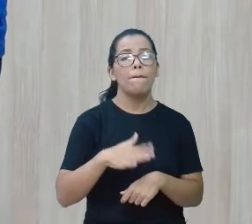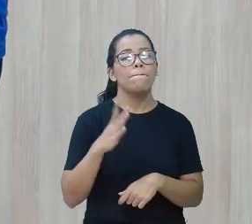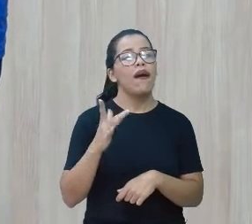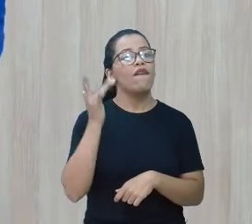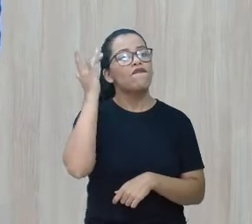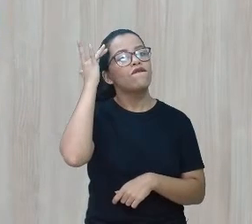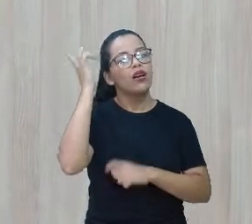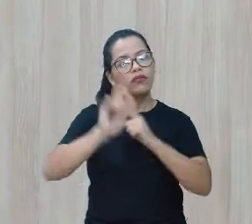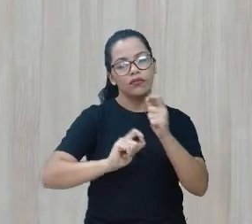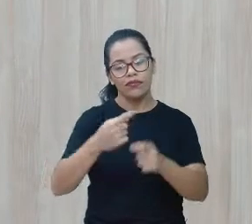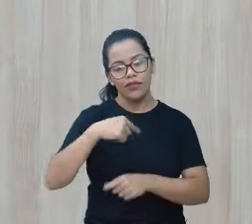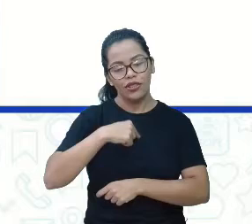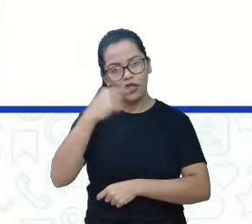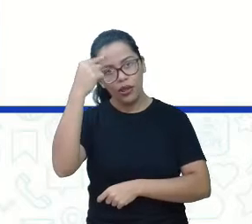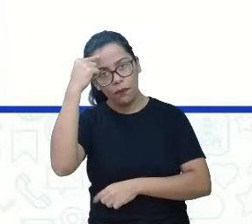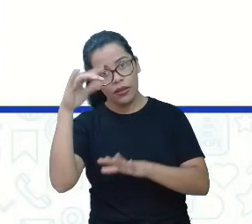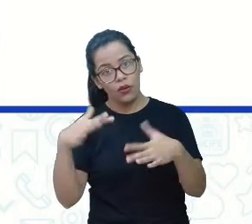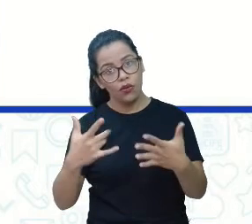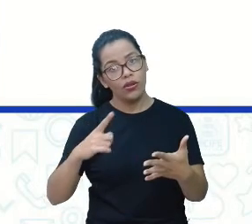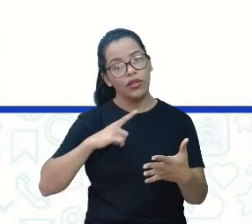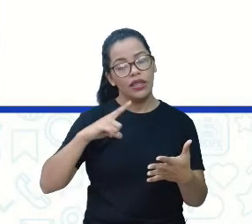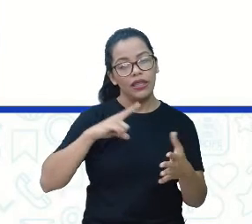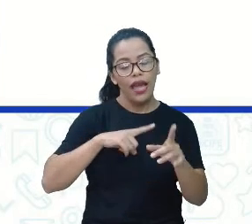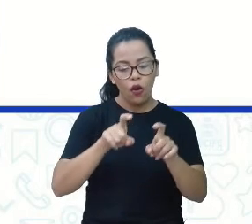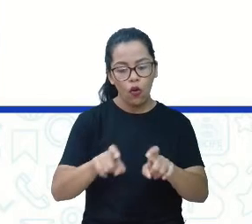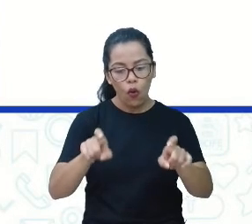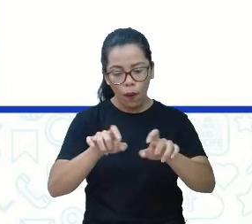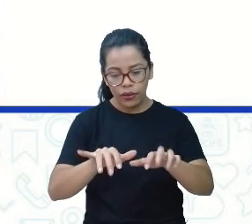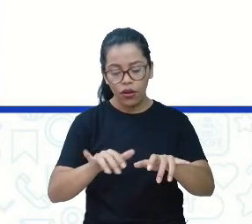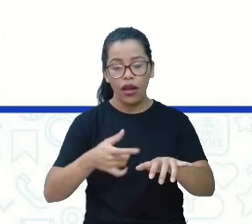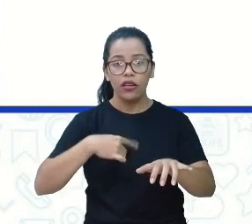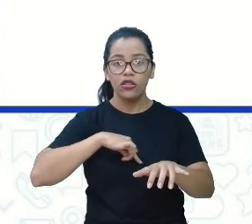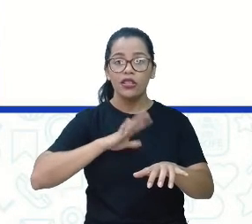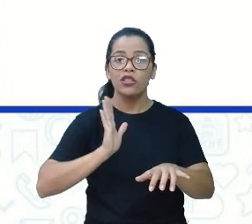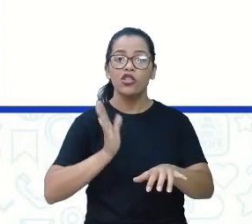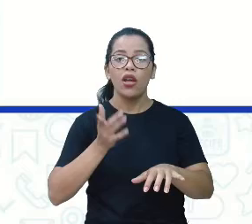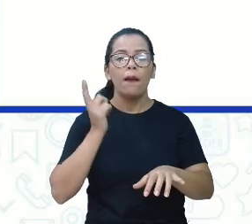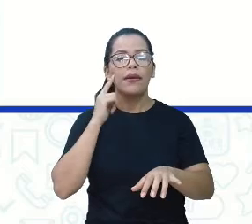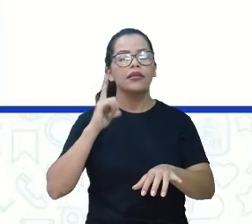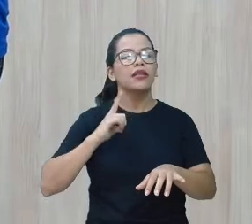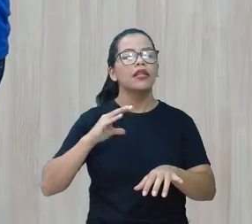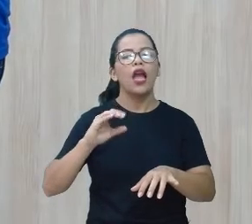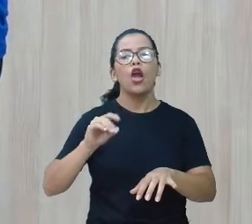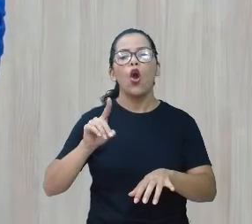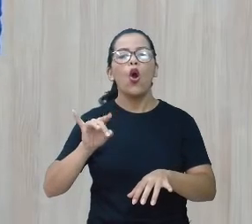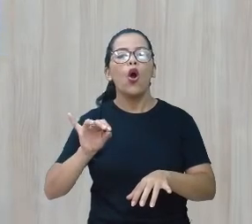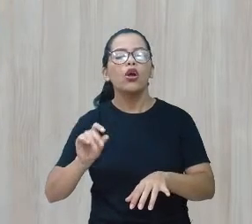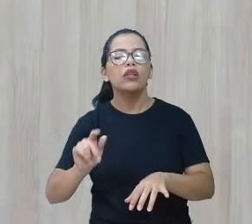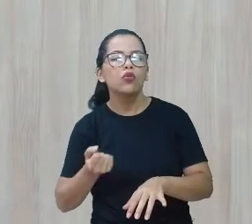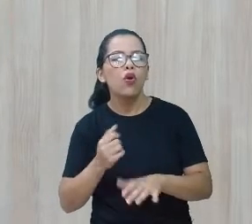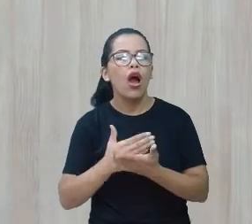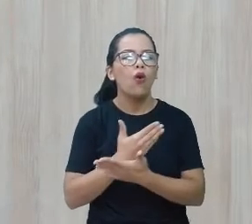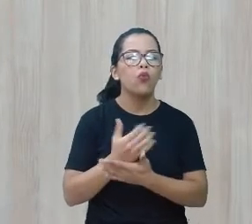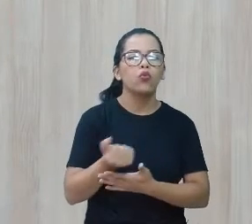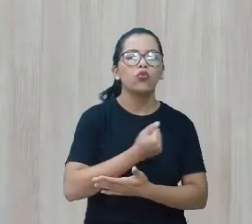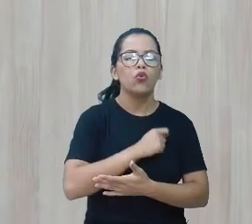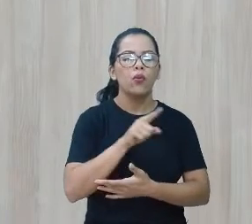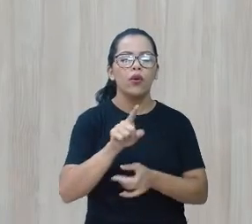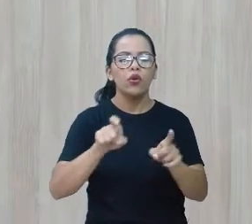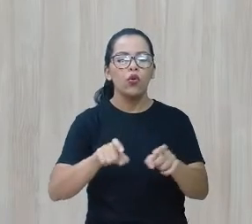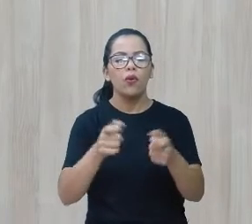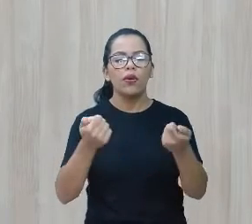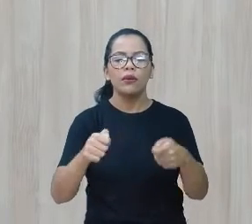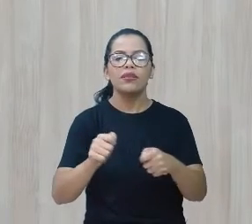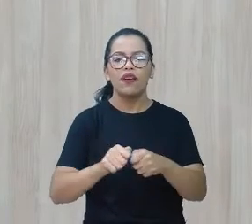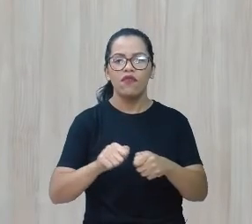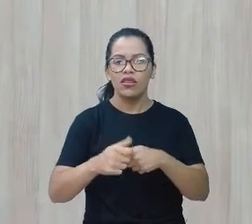imagina. Quando a gente vê um computadorzinho, a gente já pensa que existe algum código que esse computador precisa executar, né? Esse aí tem um